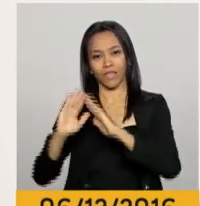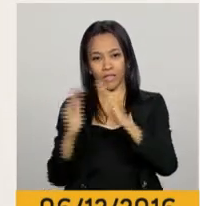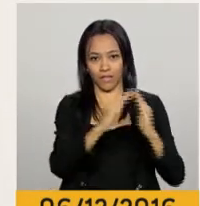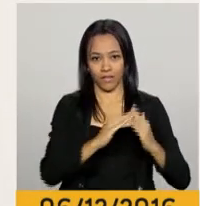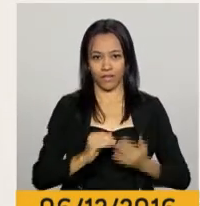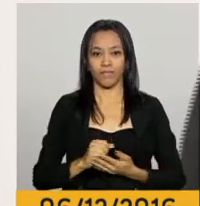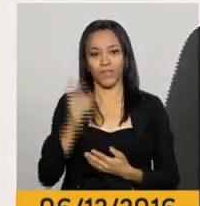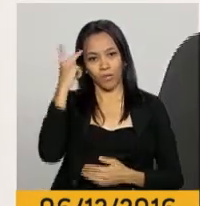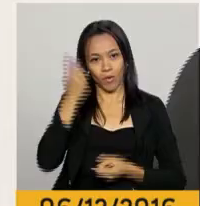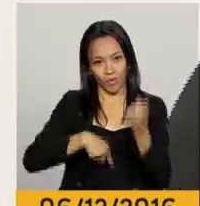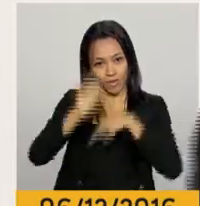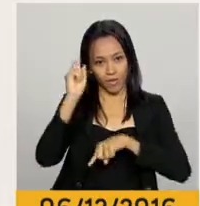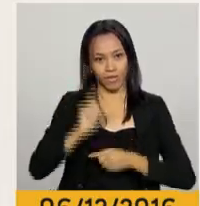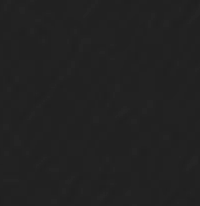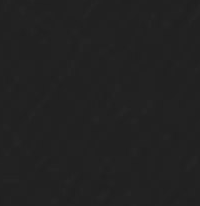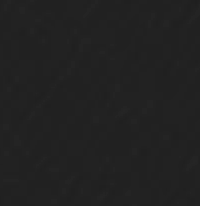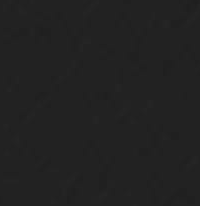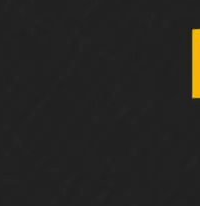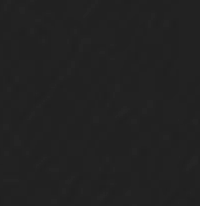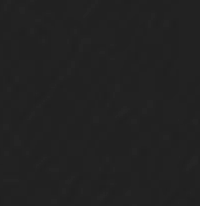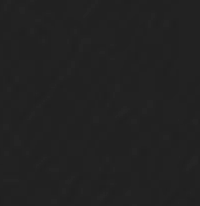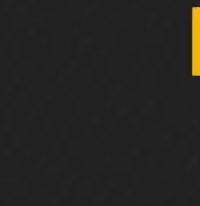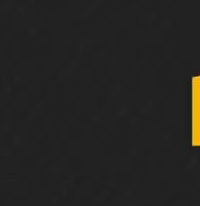paulo muito sucesso